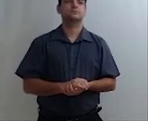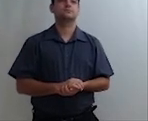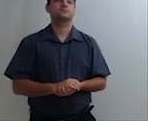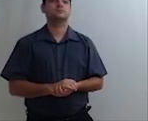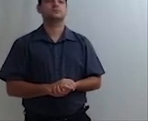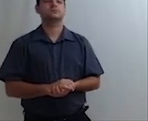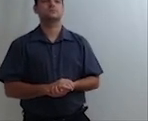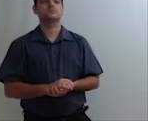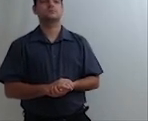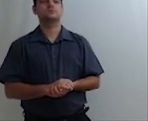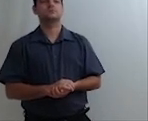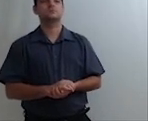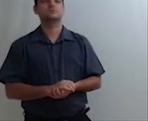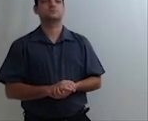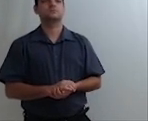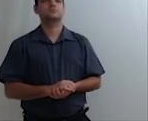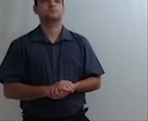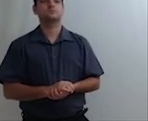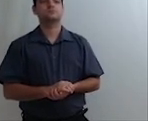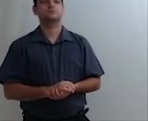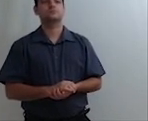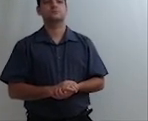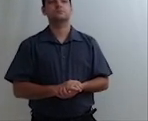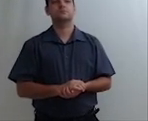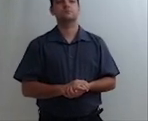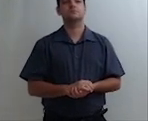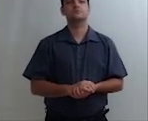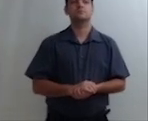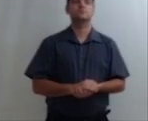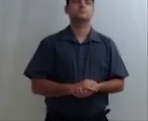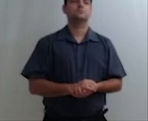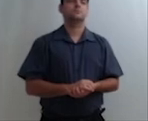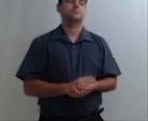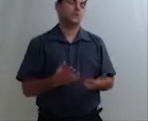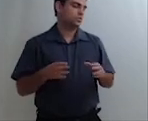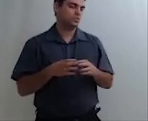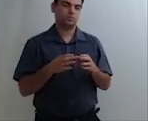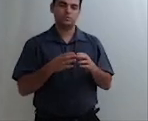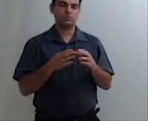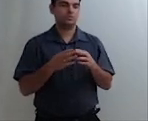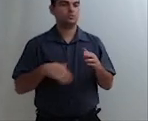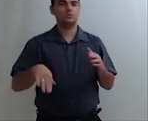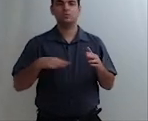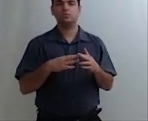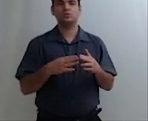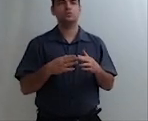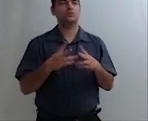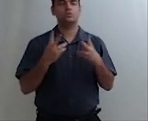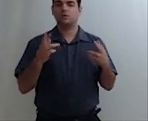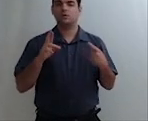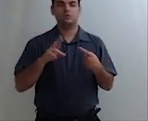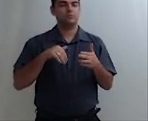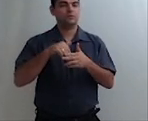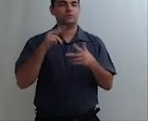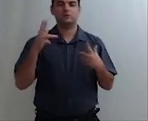sendo pela delegação da ordem por unanimidade nos termos do voto ilustre